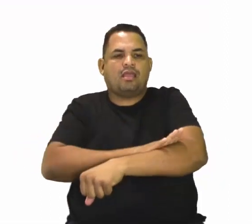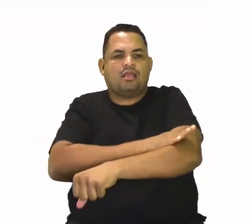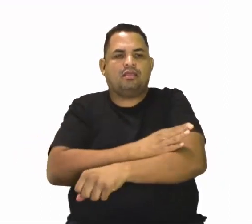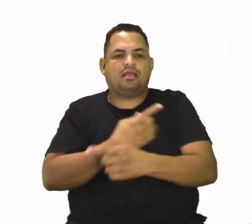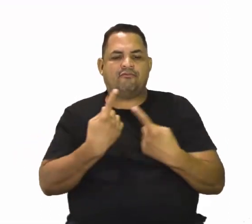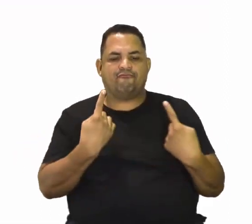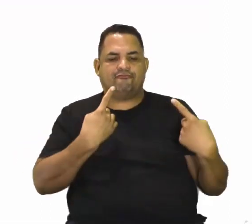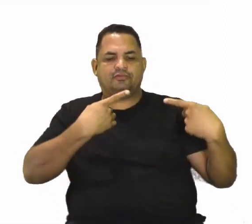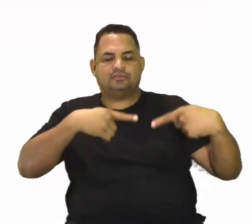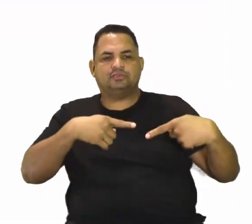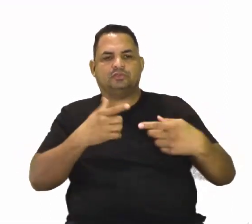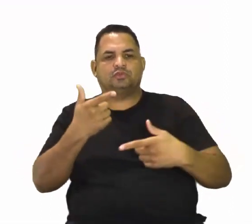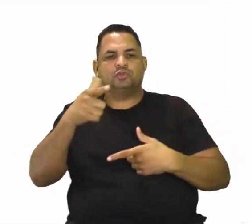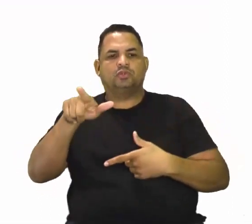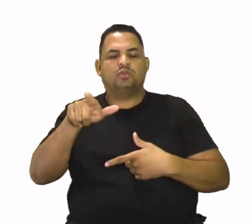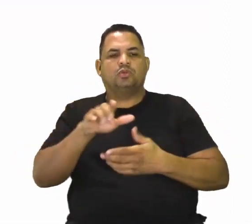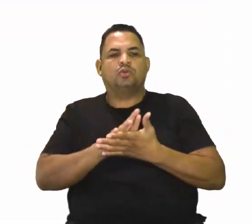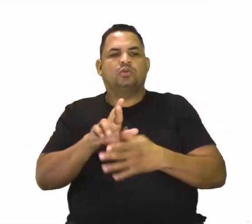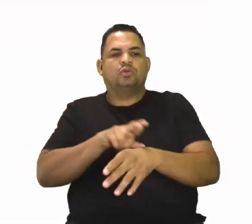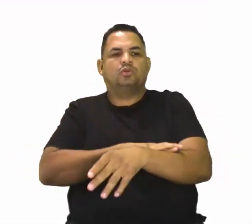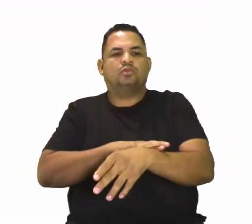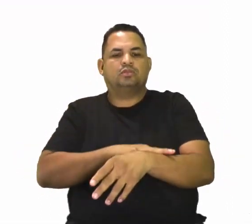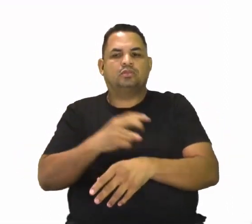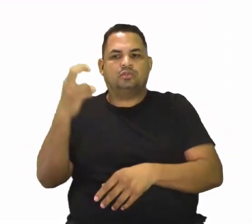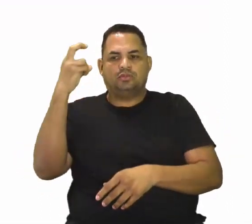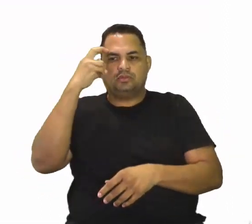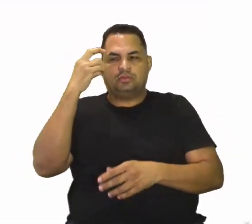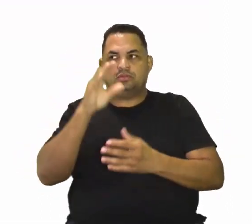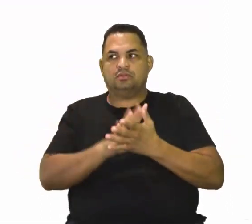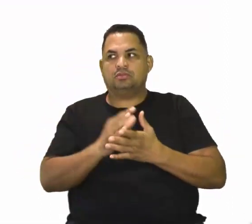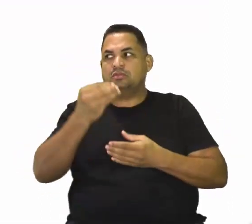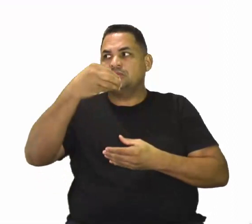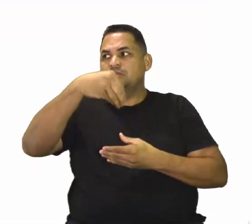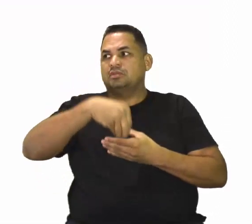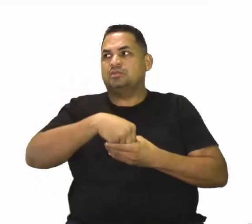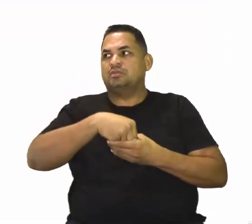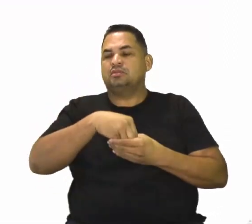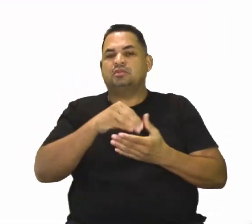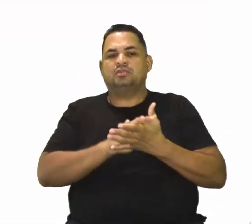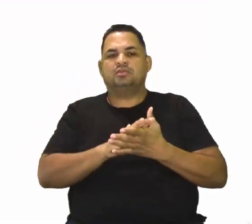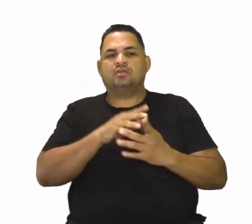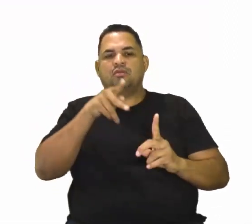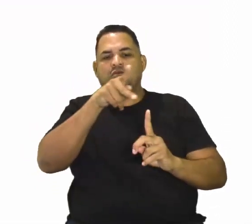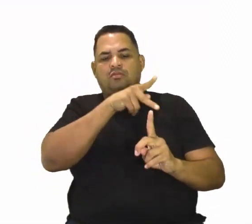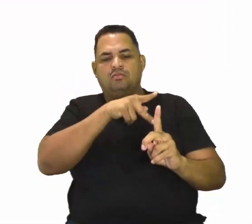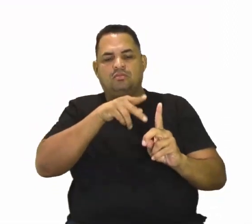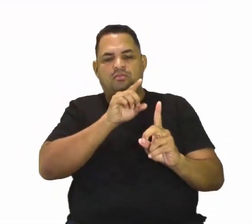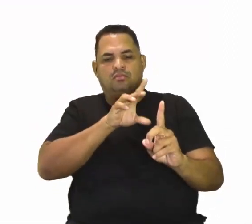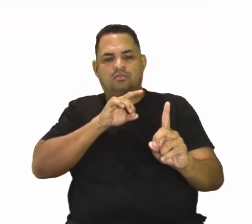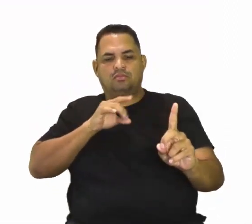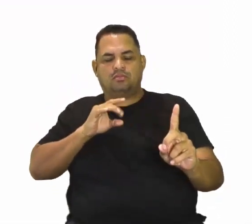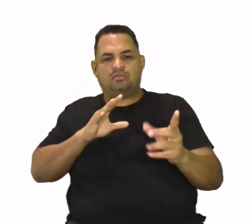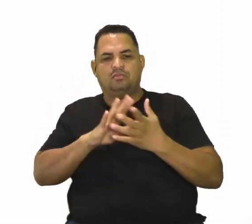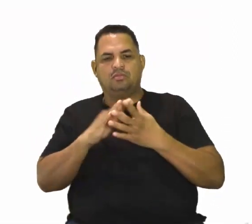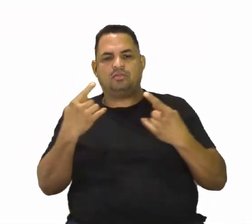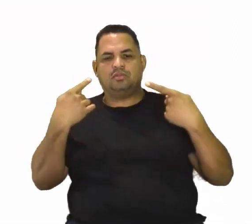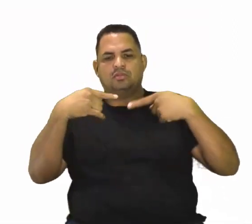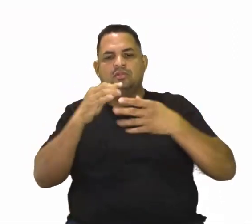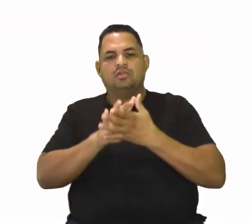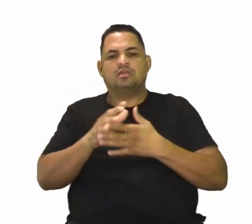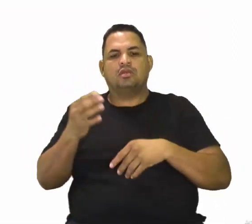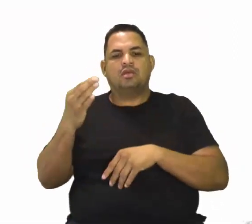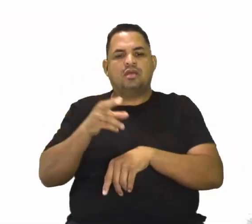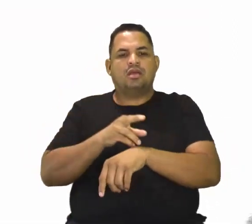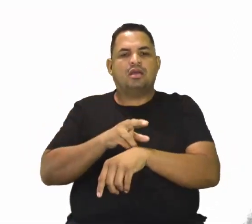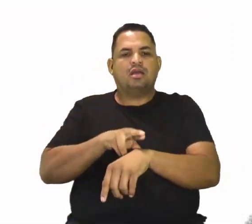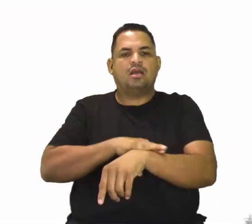de outras raças e cultura, está dentro dessa xenofobia, essa aversão a outras raças e cultura.